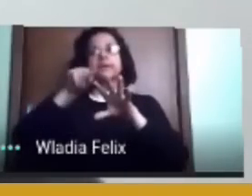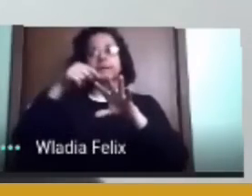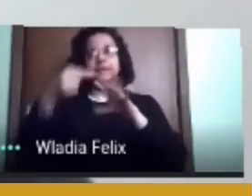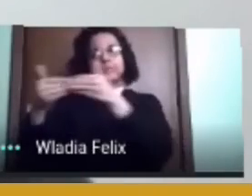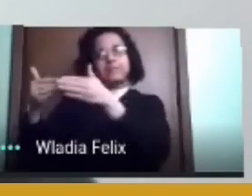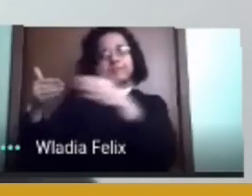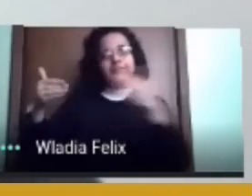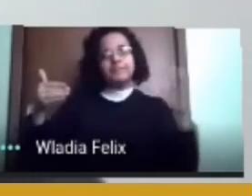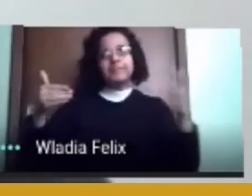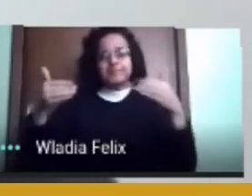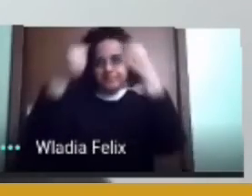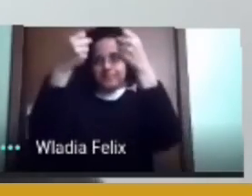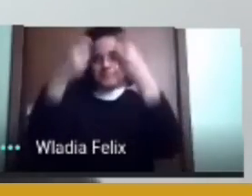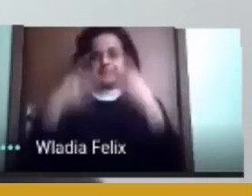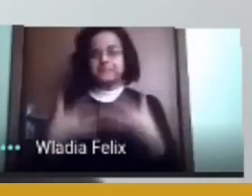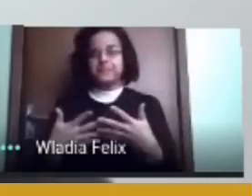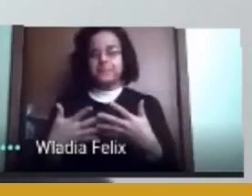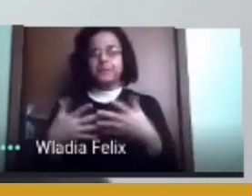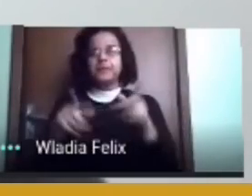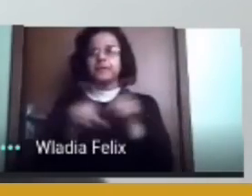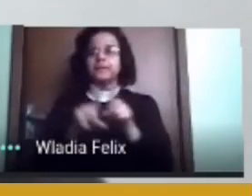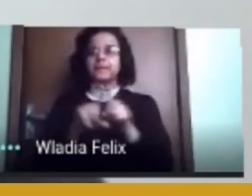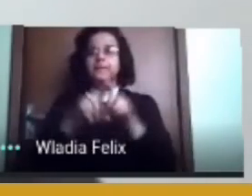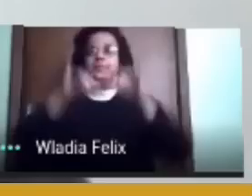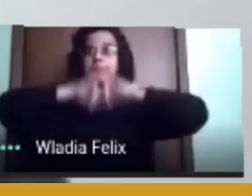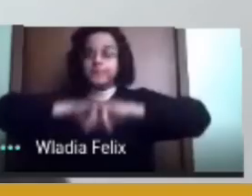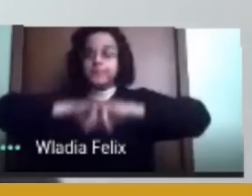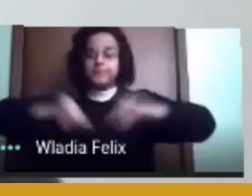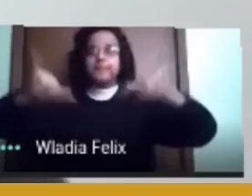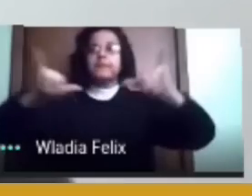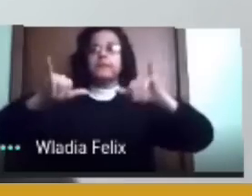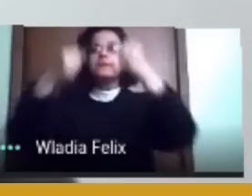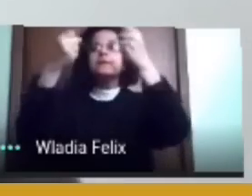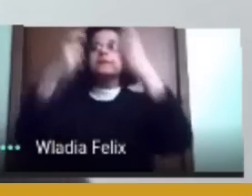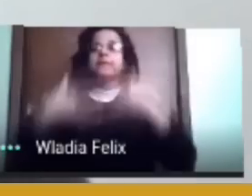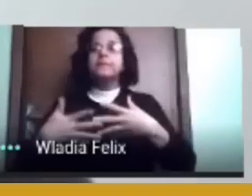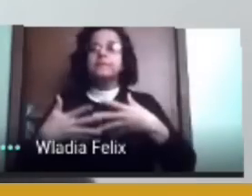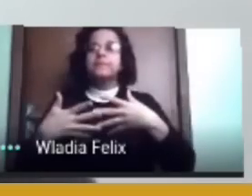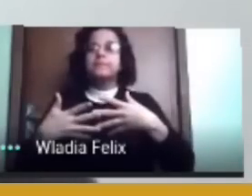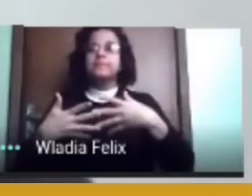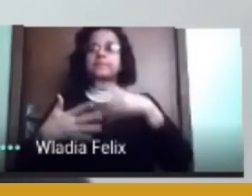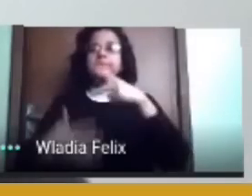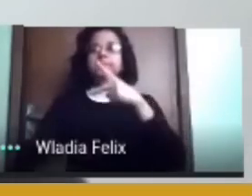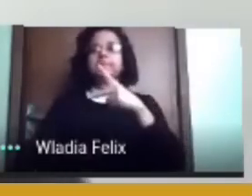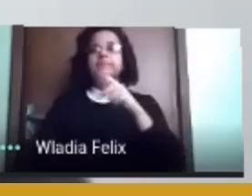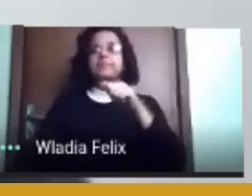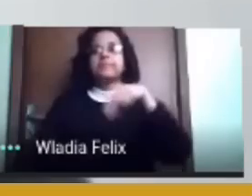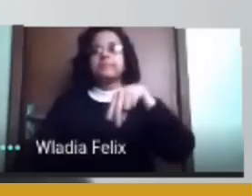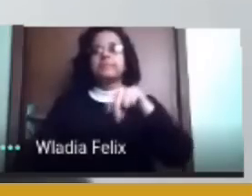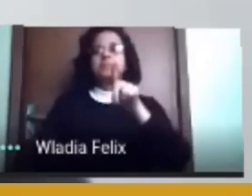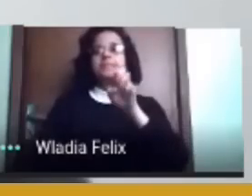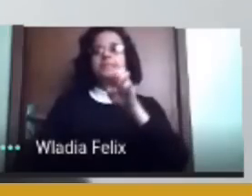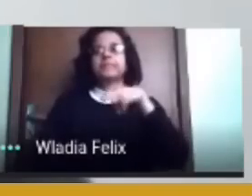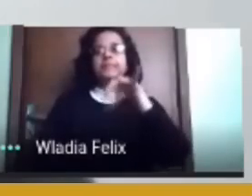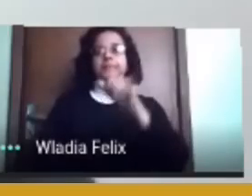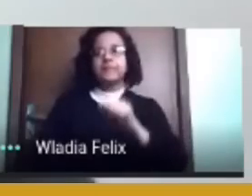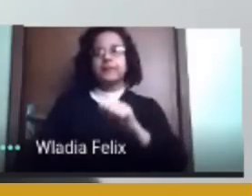manchete que fala o seguinte: pandemia faz aumentar casos de violência contra crianças e adolescentes.